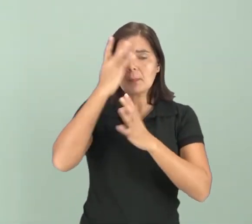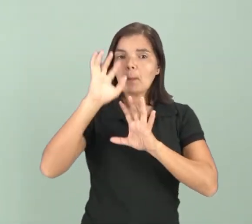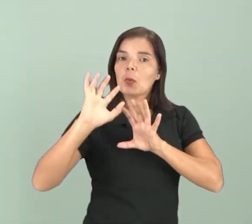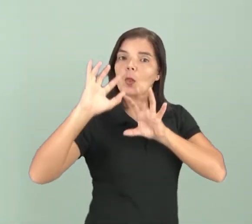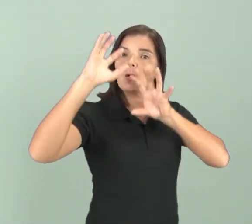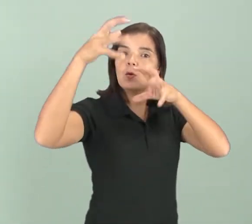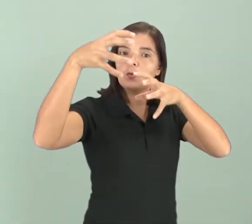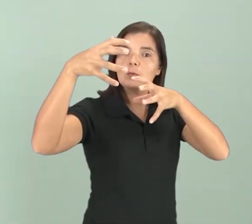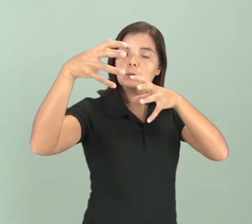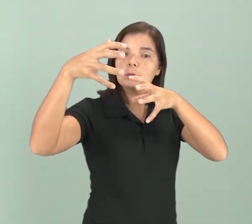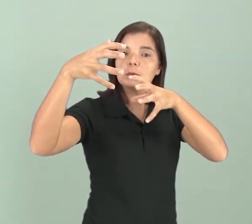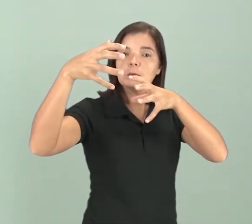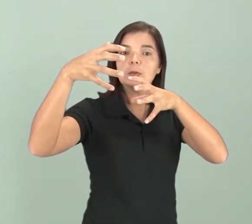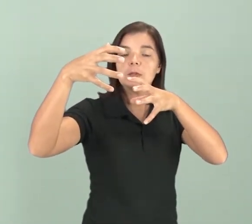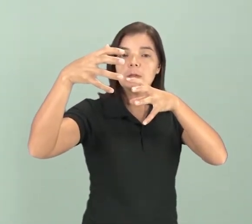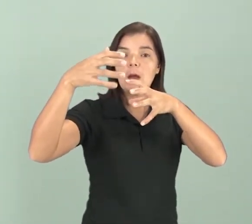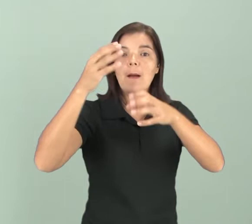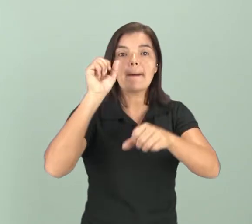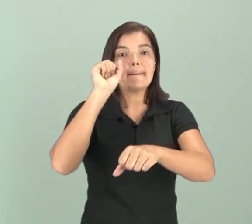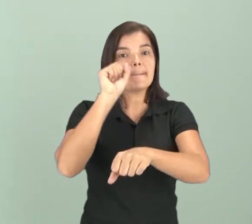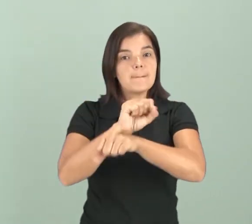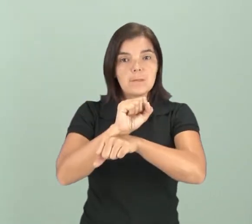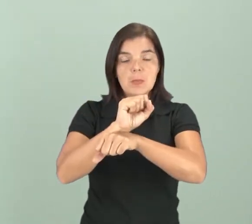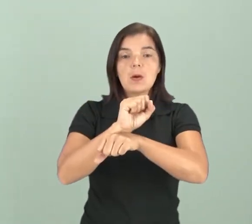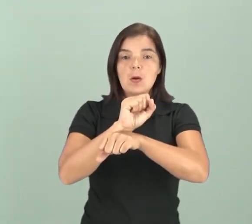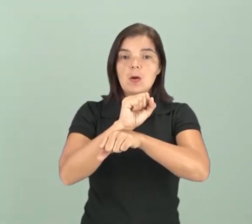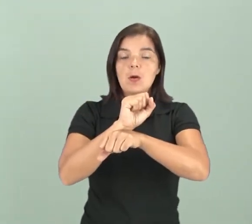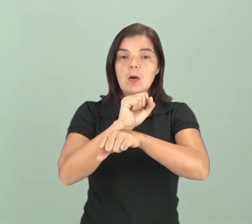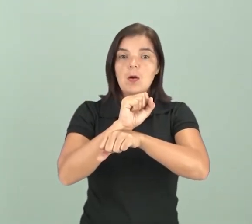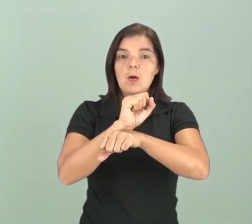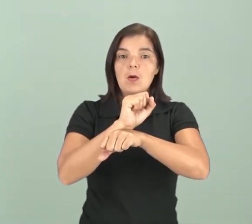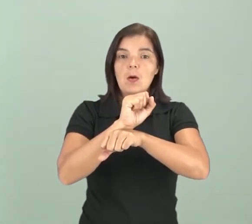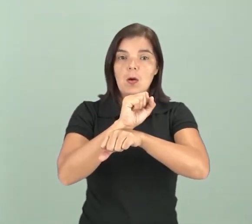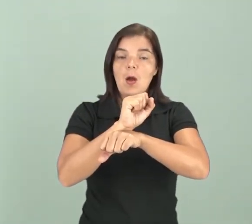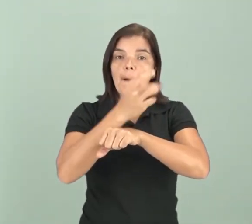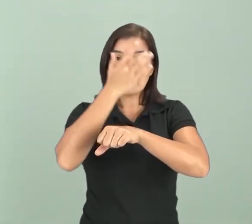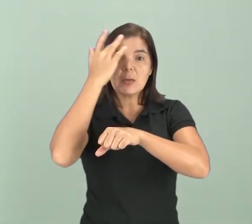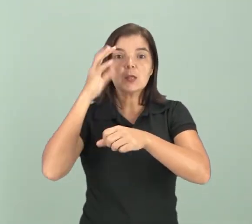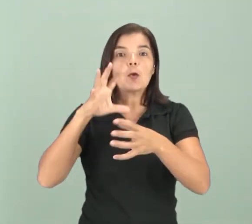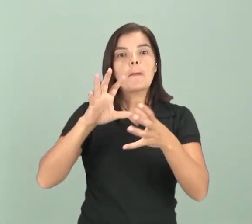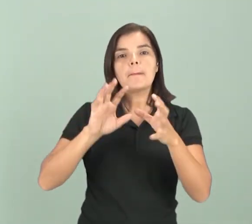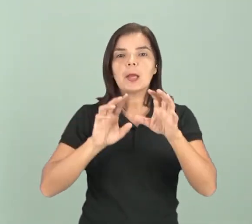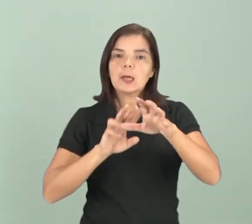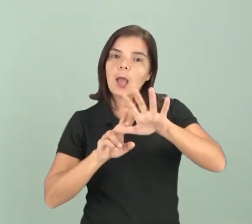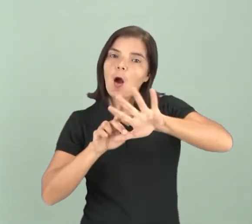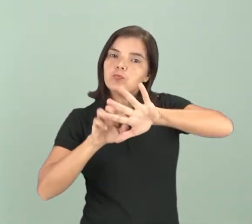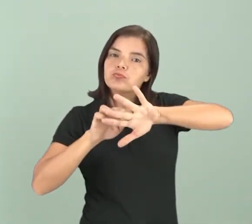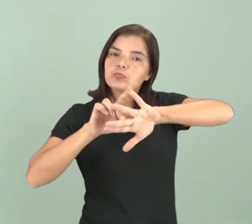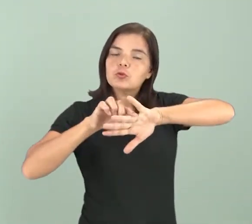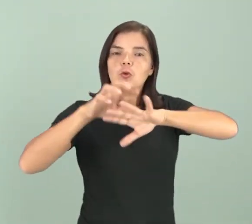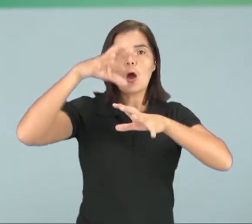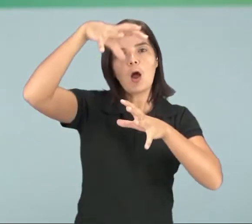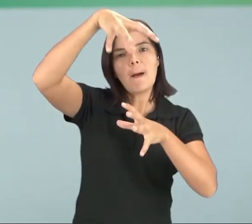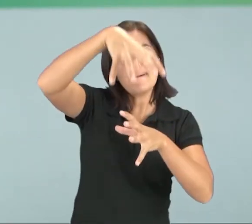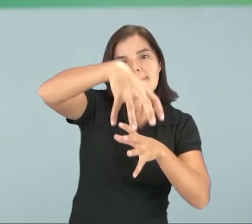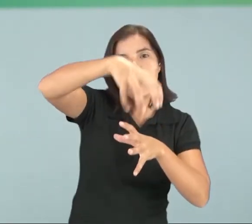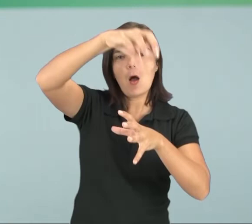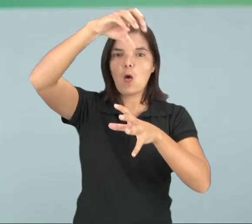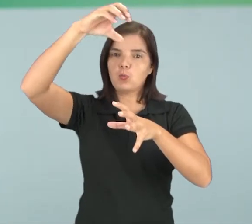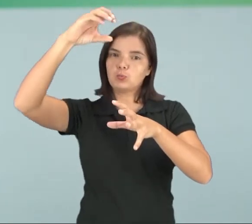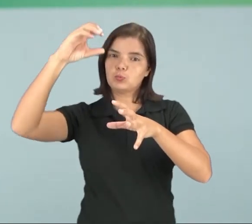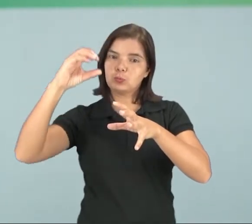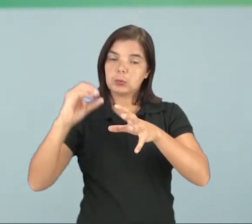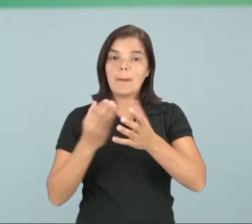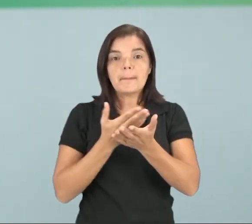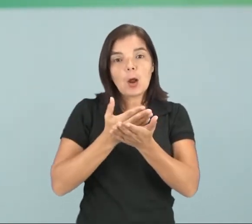fazia uma cesta, acabava por alguém ter que pegar uma escada, ir lá, tirar a bola,